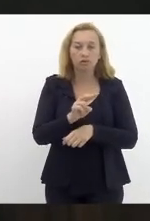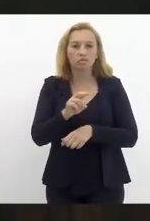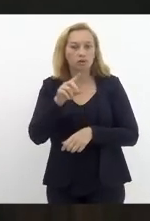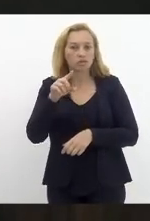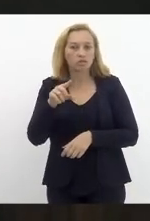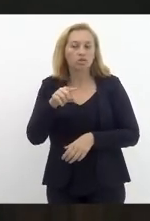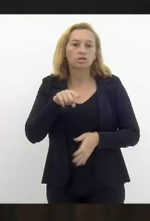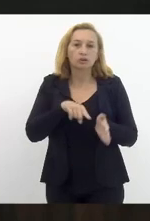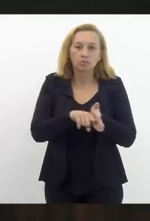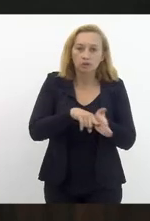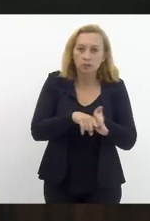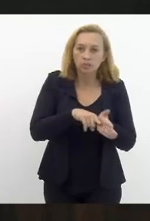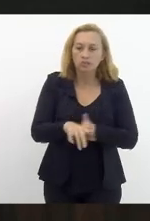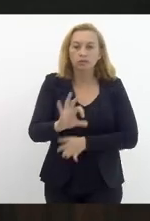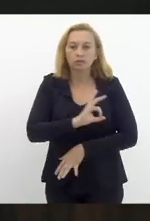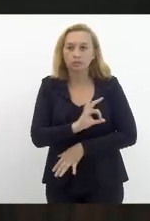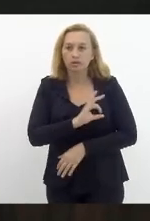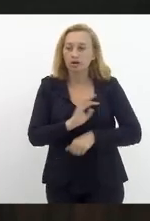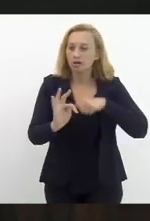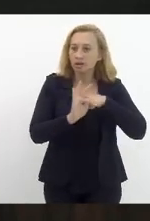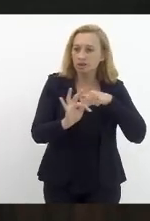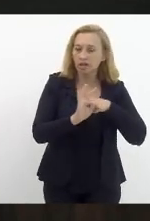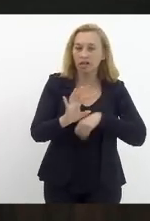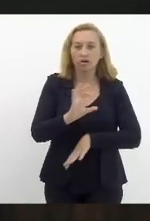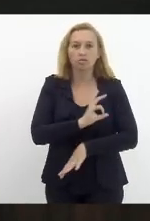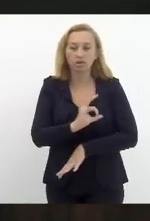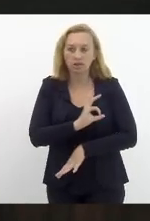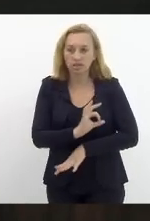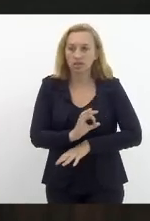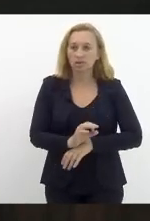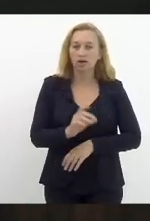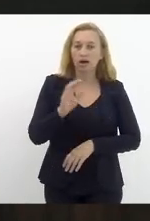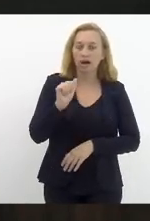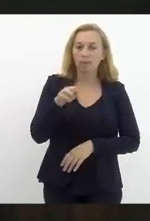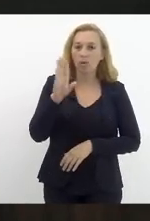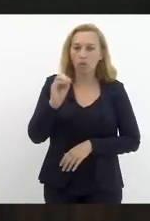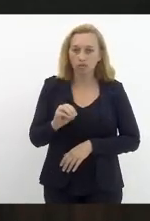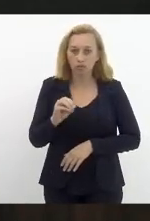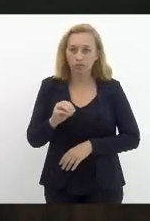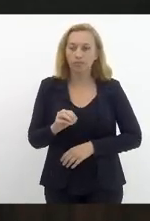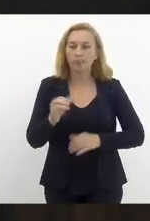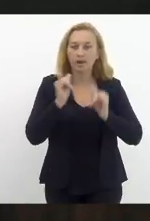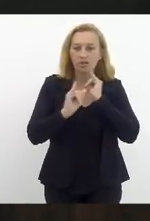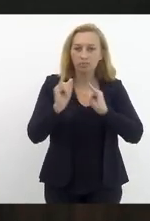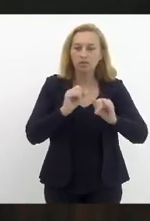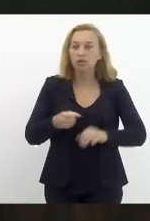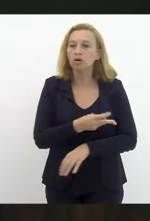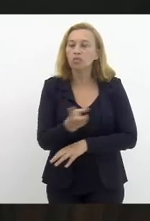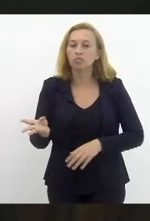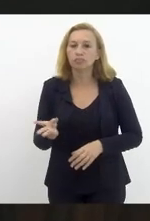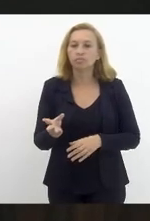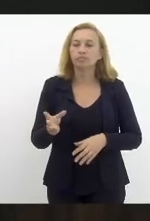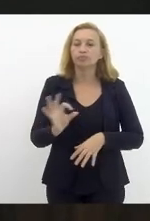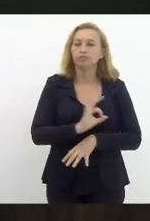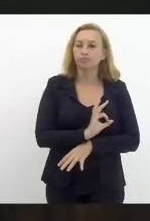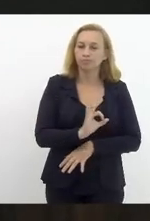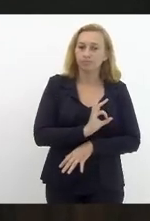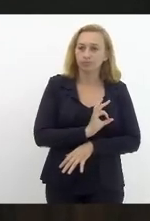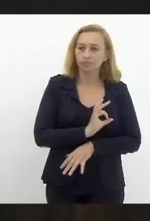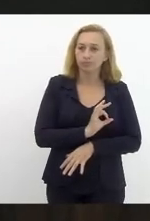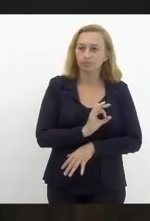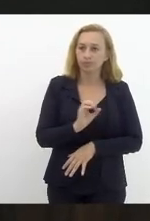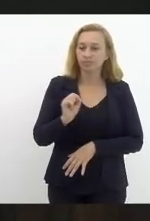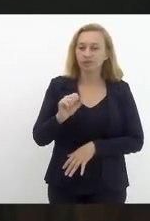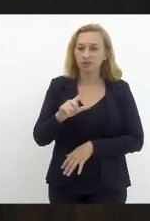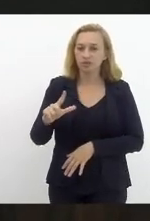policial, técnico policial, em abono permanência. Informar quantos policiais civis da polícia,